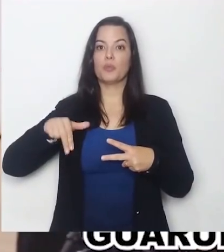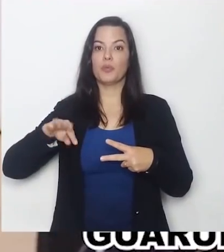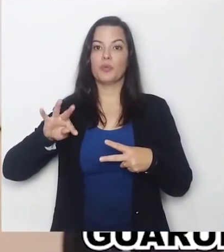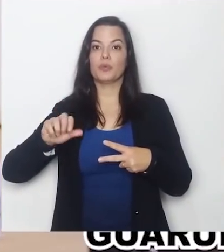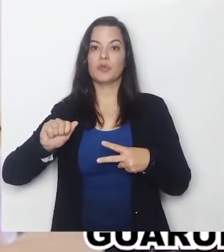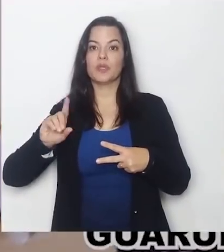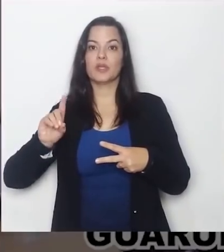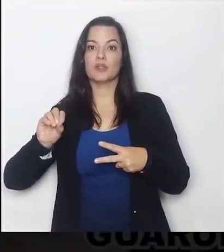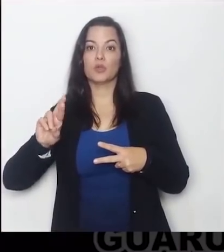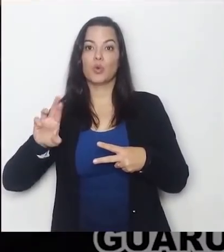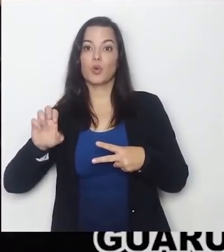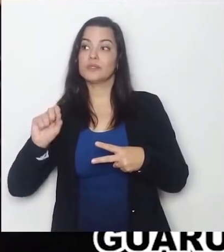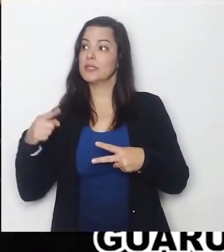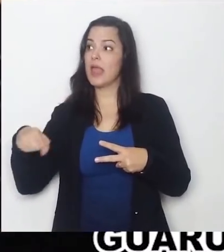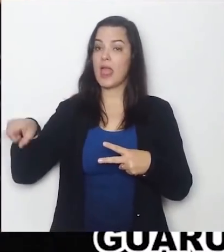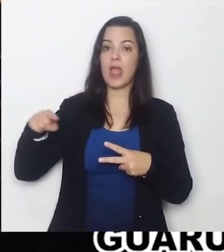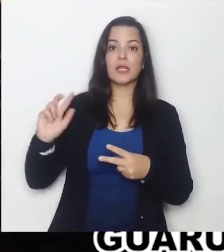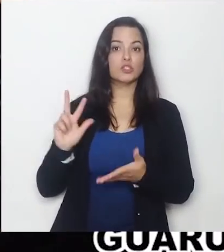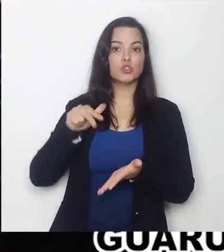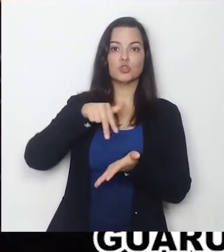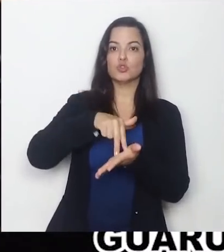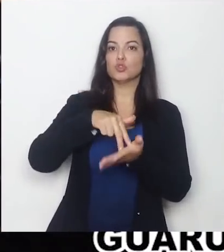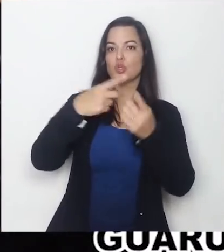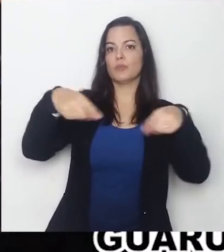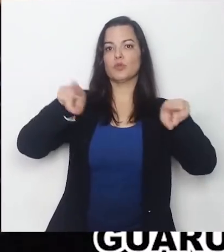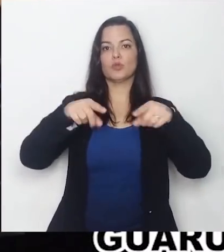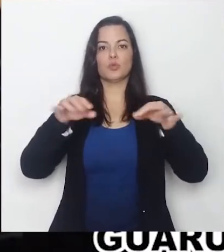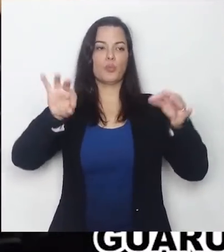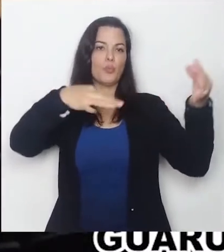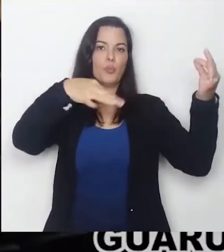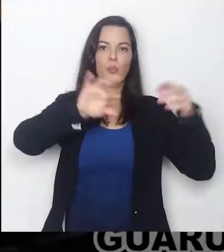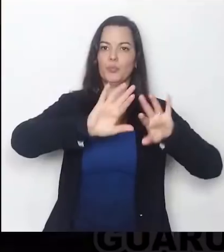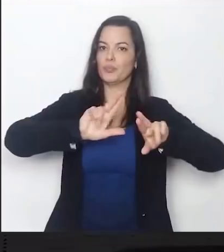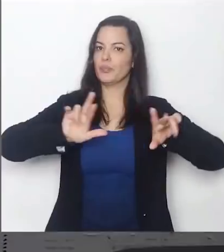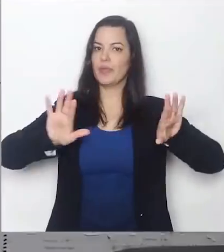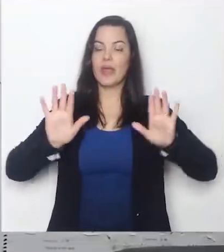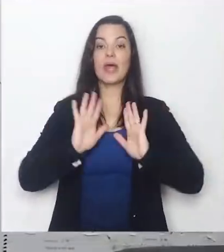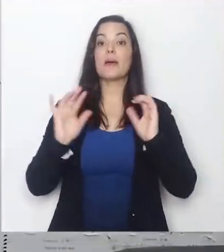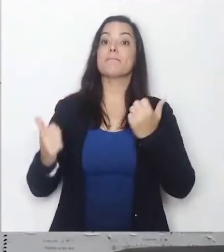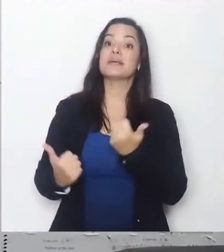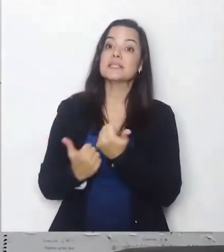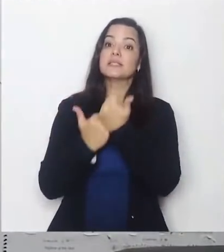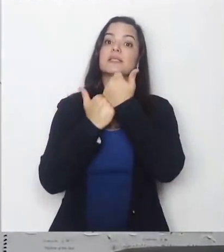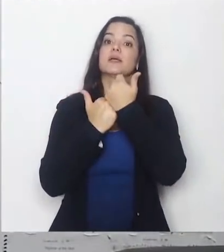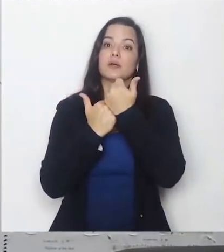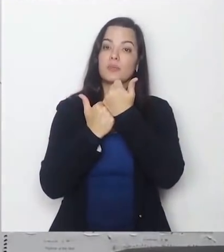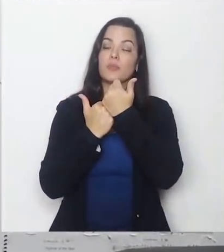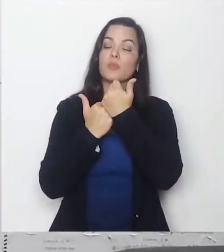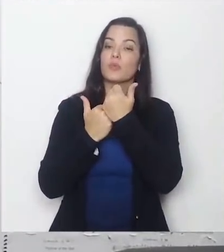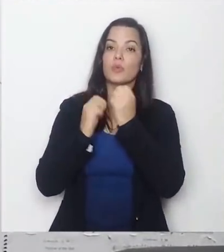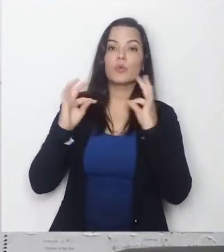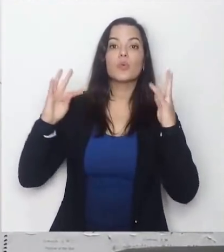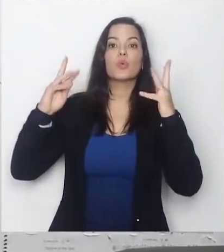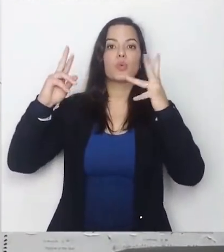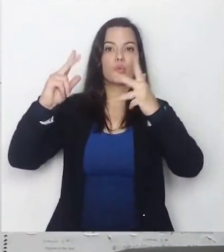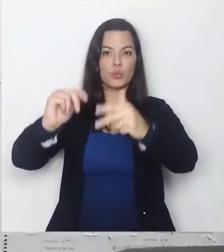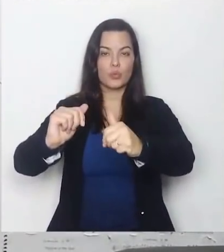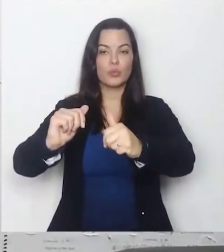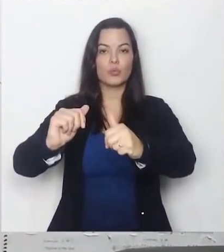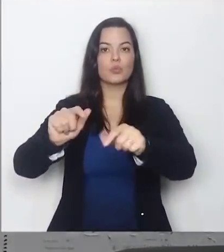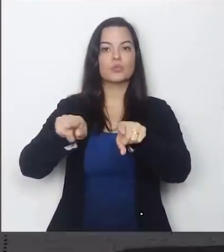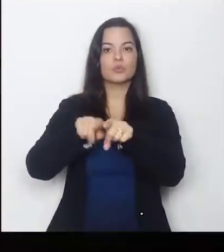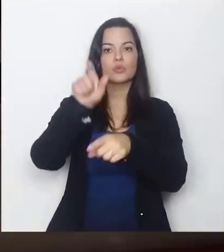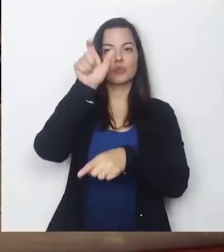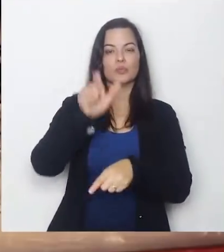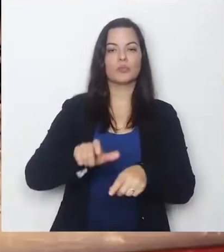sempre presentes, dando todo apoio à orquestra e ao maestro. Eles são responsáveis por organizar